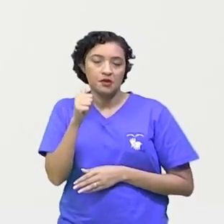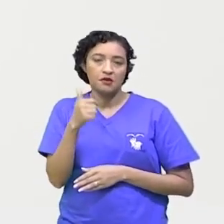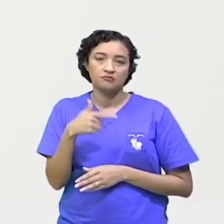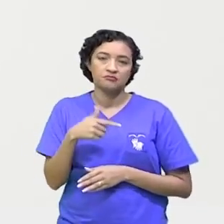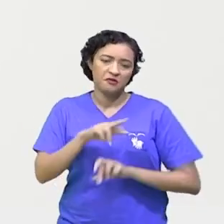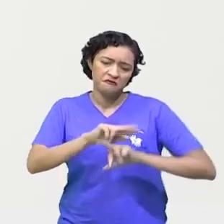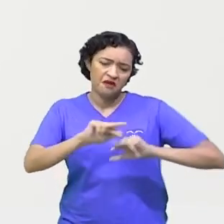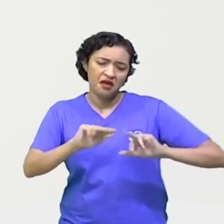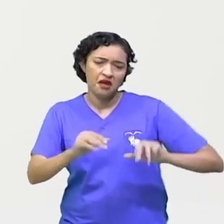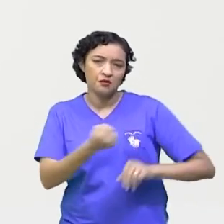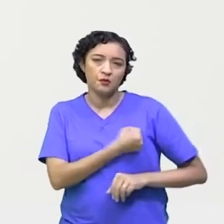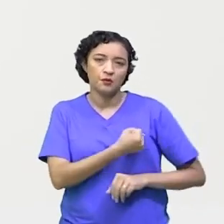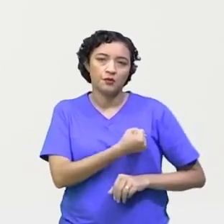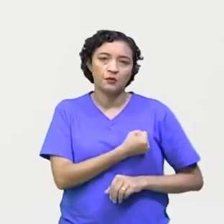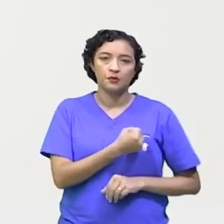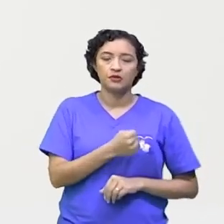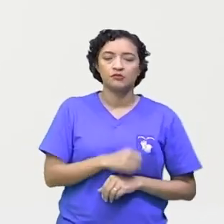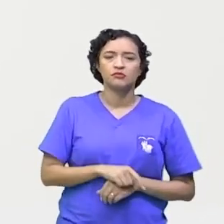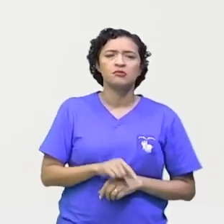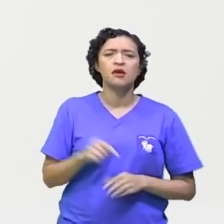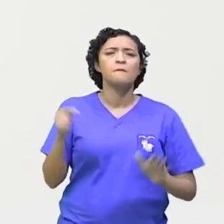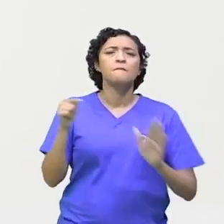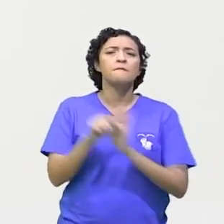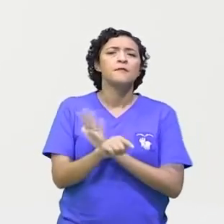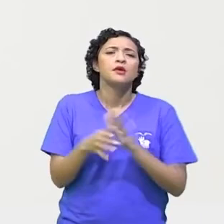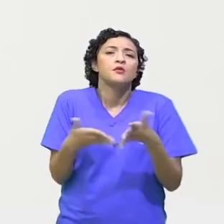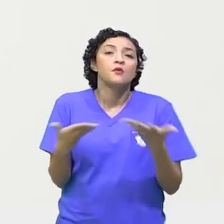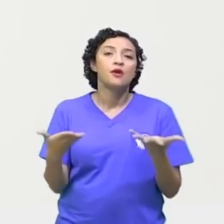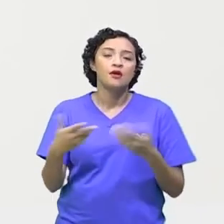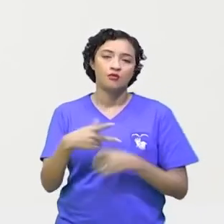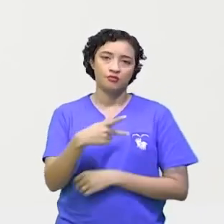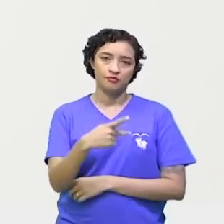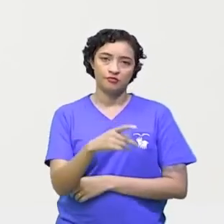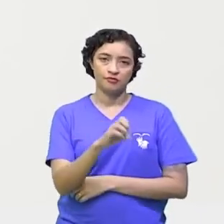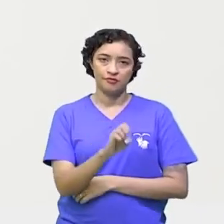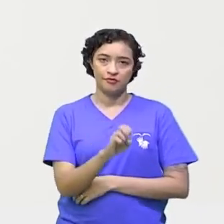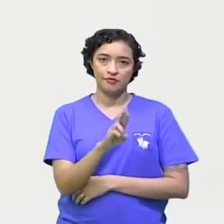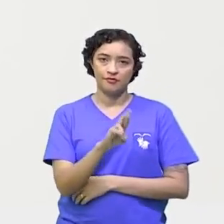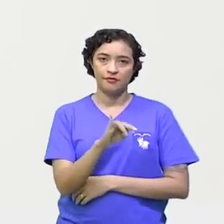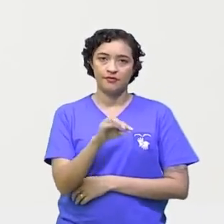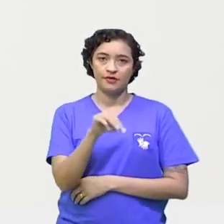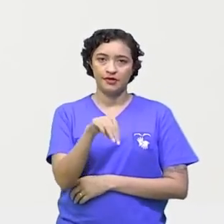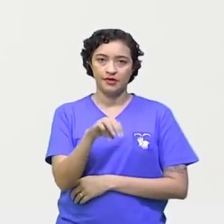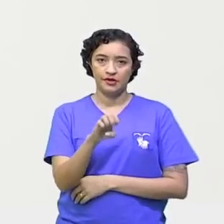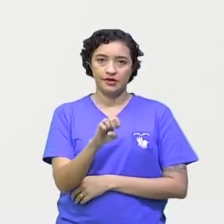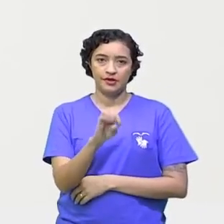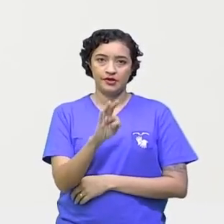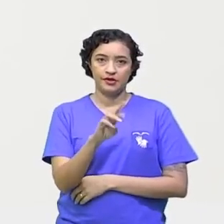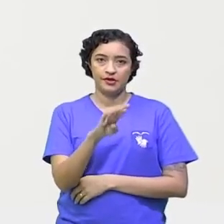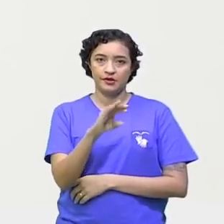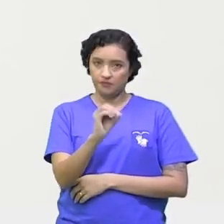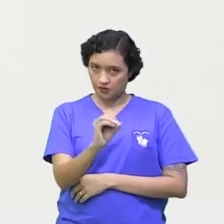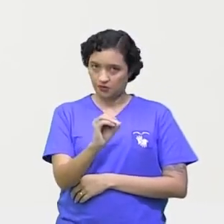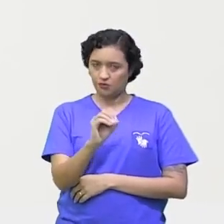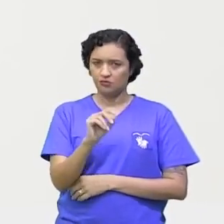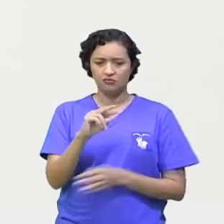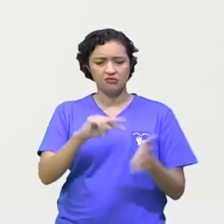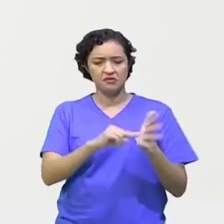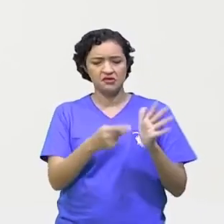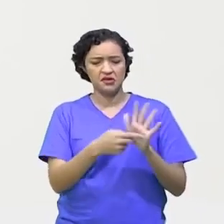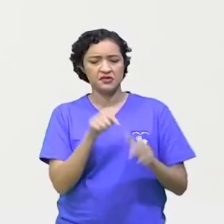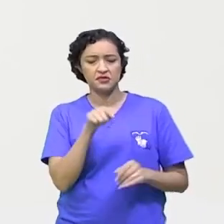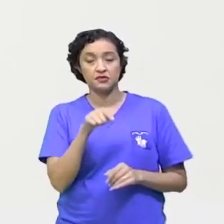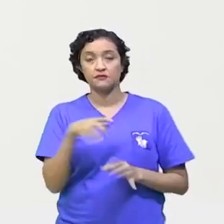quer. Primeiramente, observe o seguinte, ele quer o quê? Perímetro. Muito bem, vamos raciocinar. O que é perímetro? Perímetro